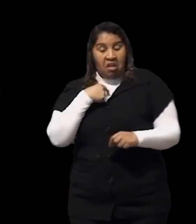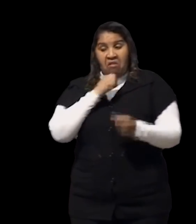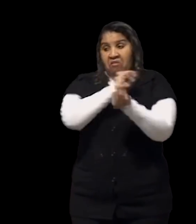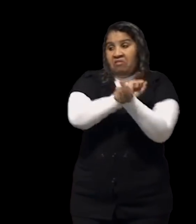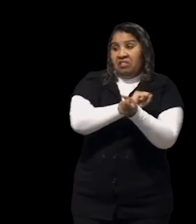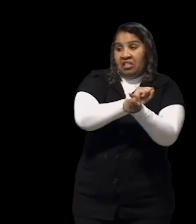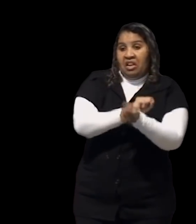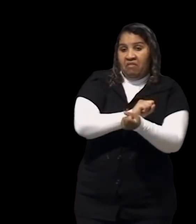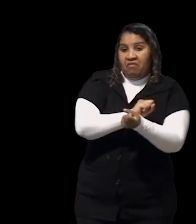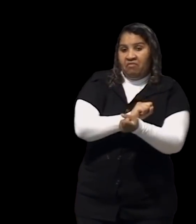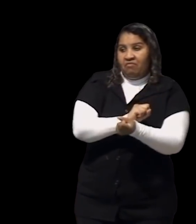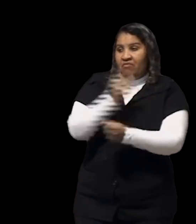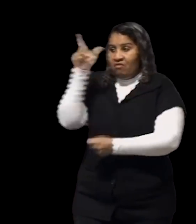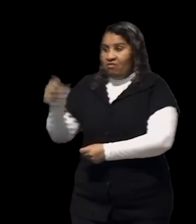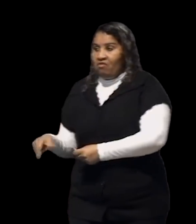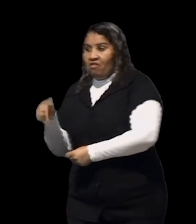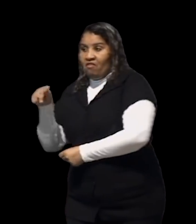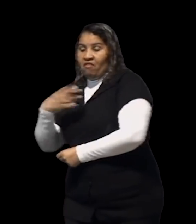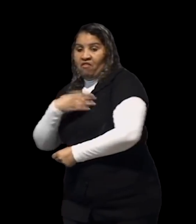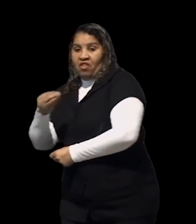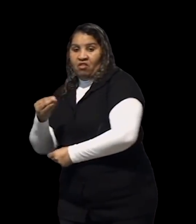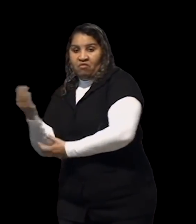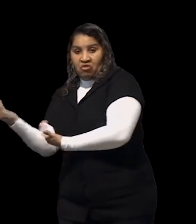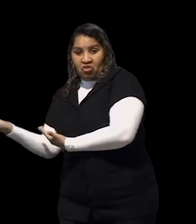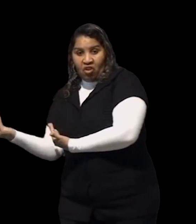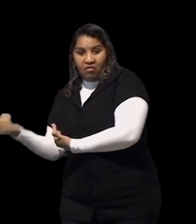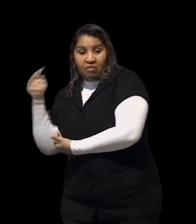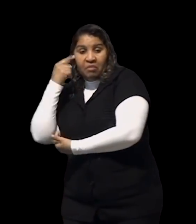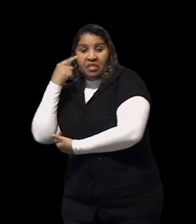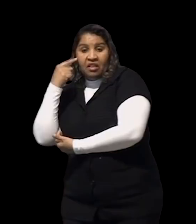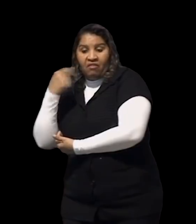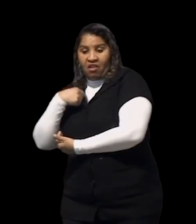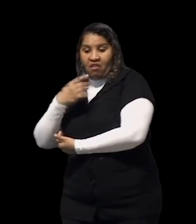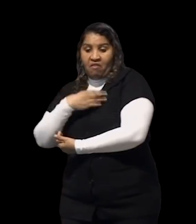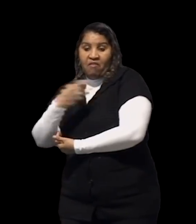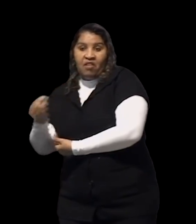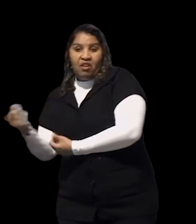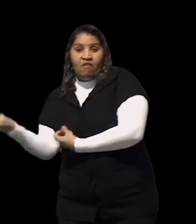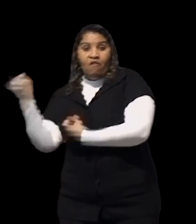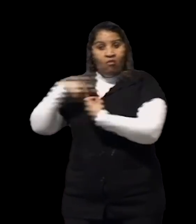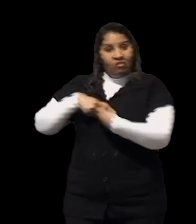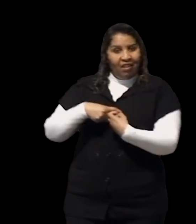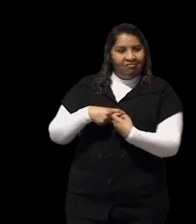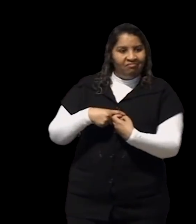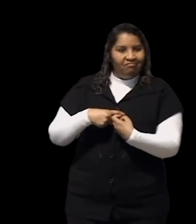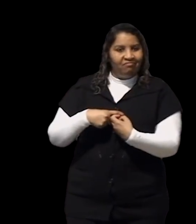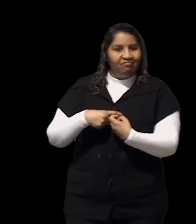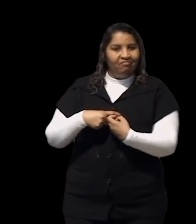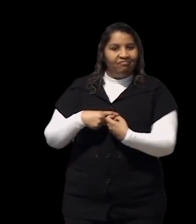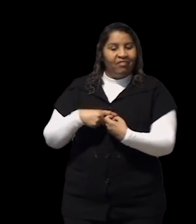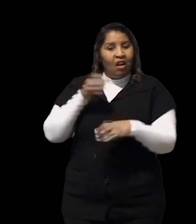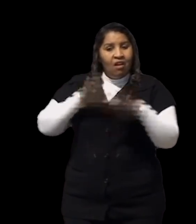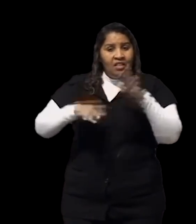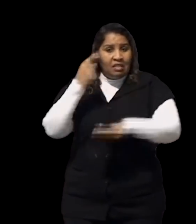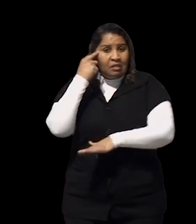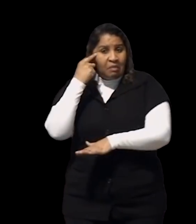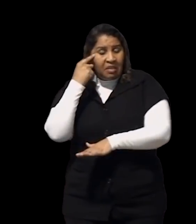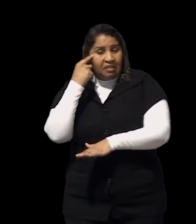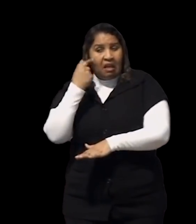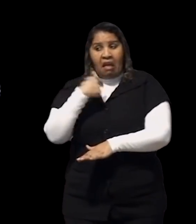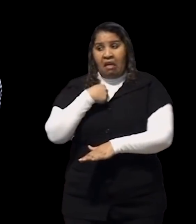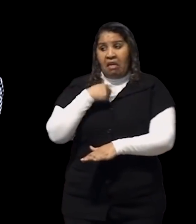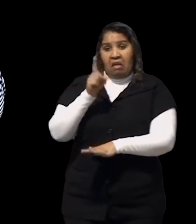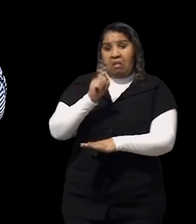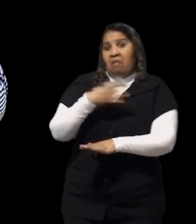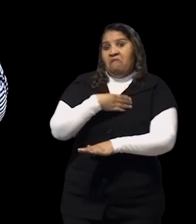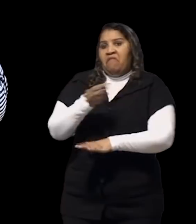errei eu me desviei porque eu me afastei isso tudo é o engano você jamais vai deixar de ser filho do seu pai